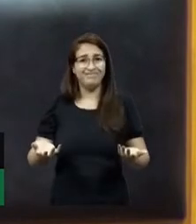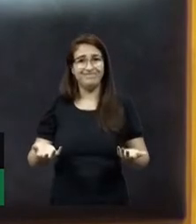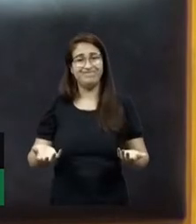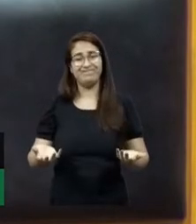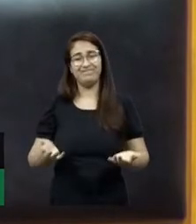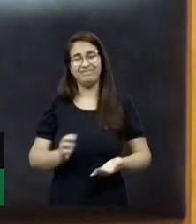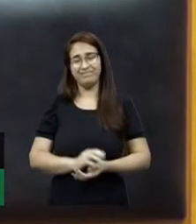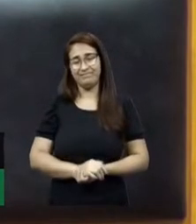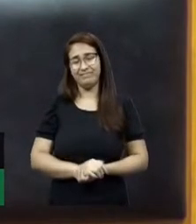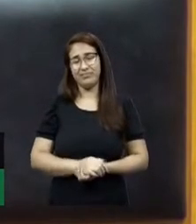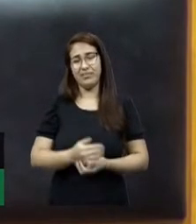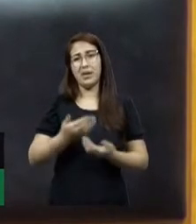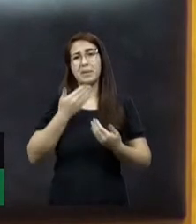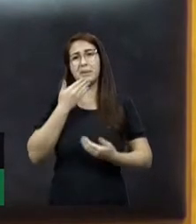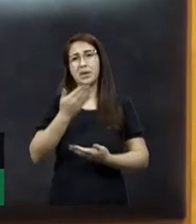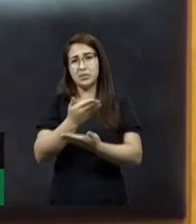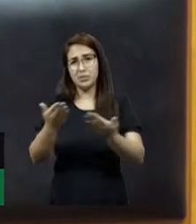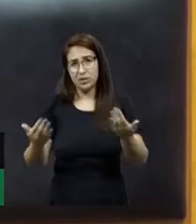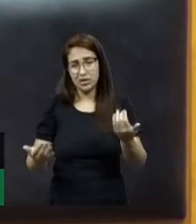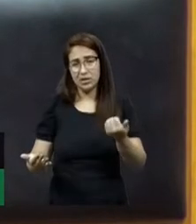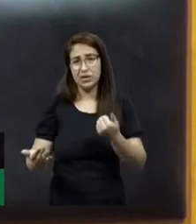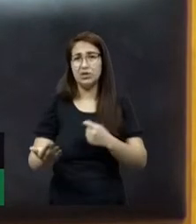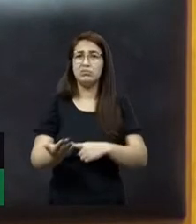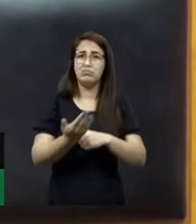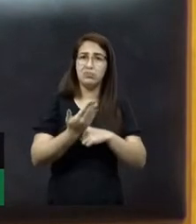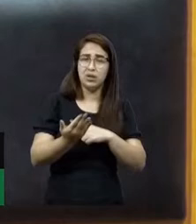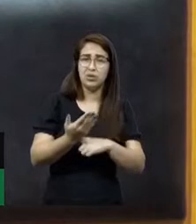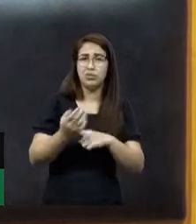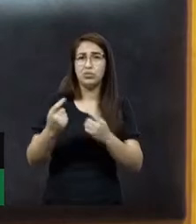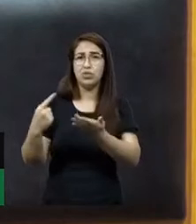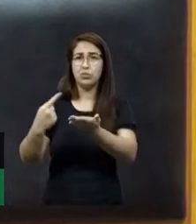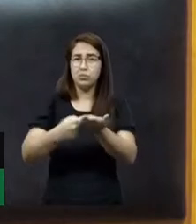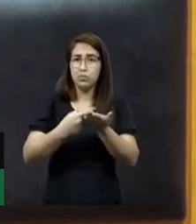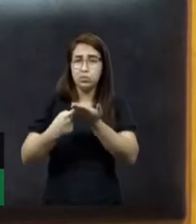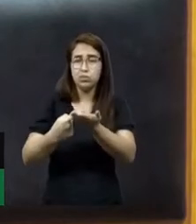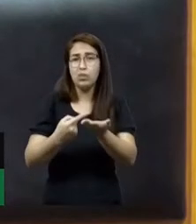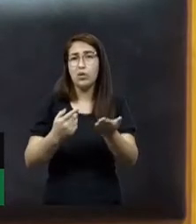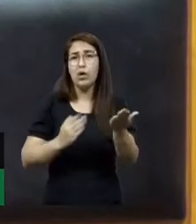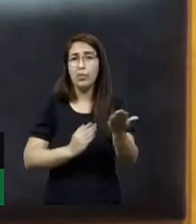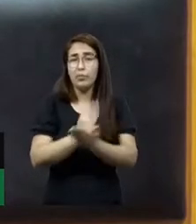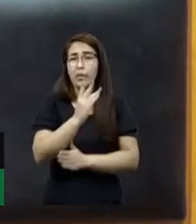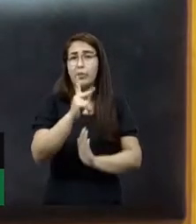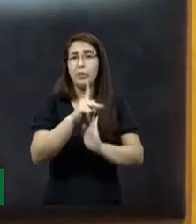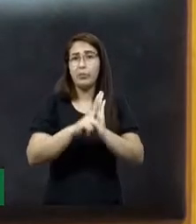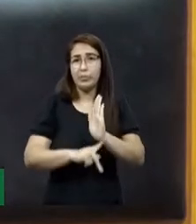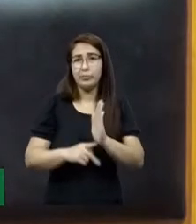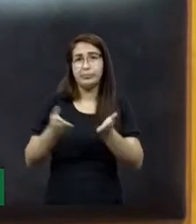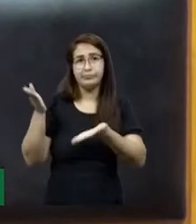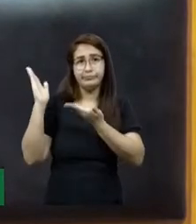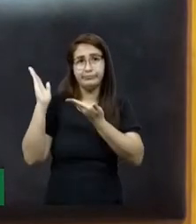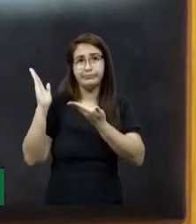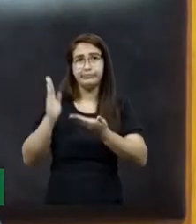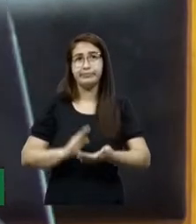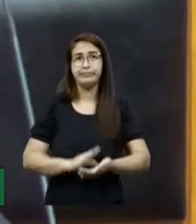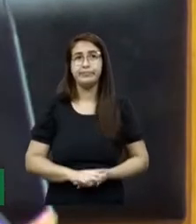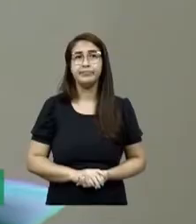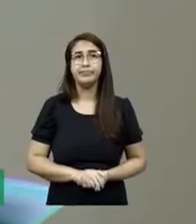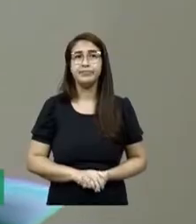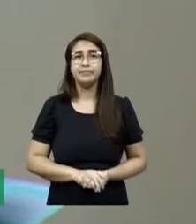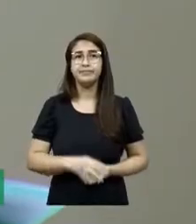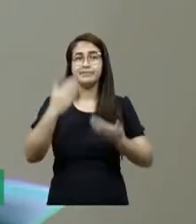apoio dos nobres colegas para que a gente possa aprovar o projeto Hora em Tela. Obrigado.